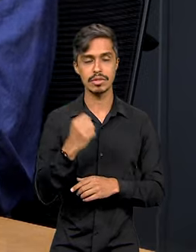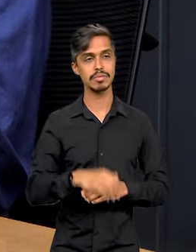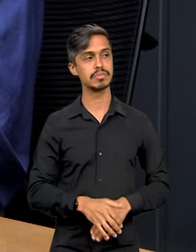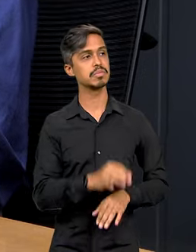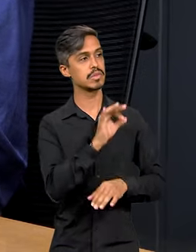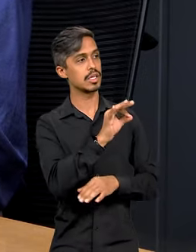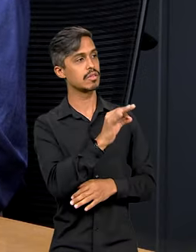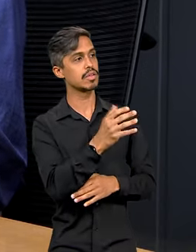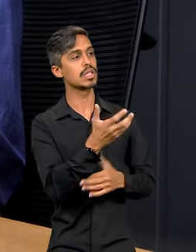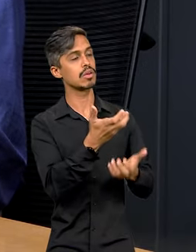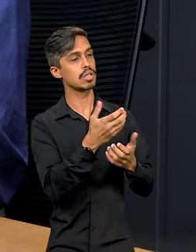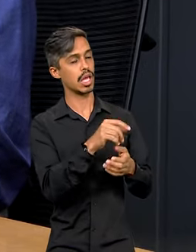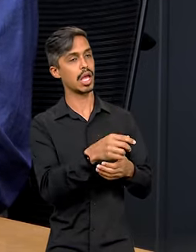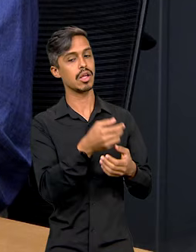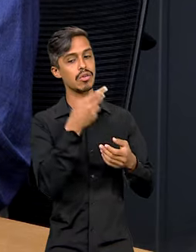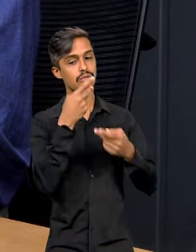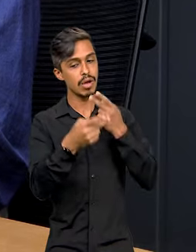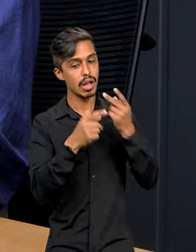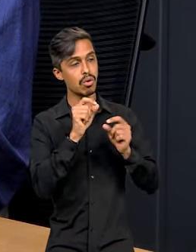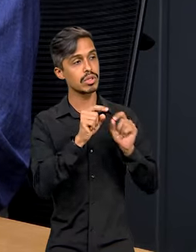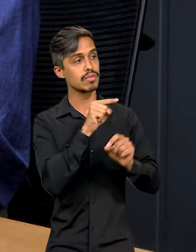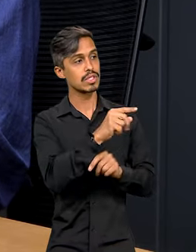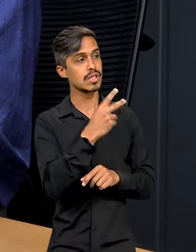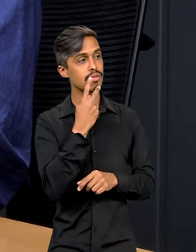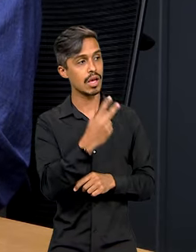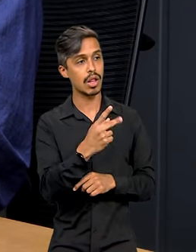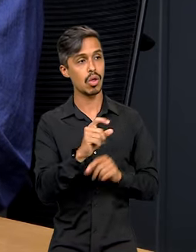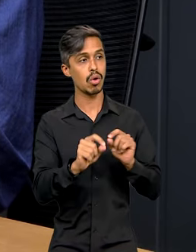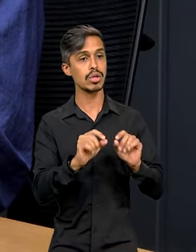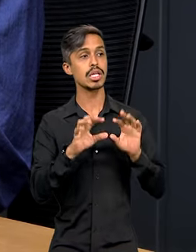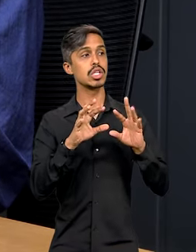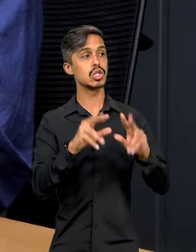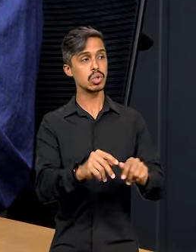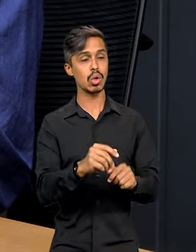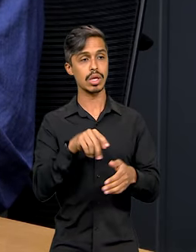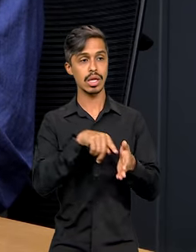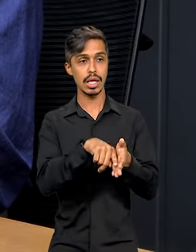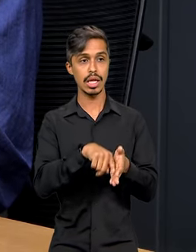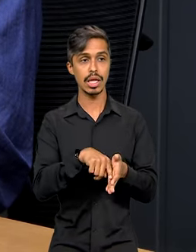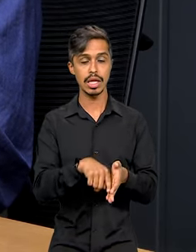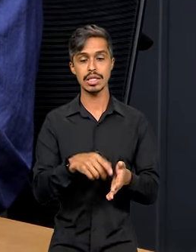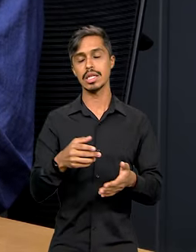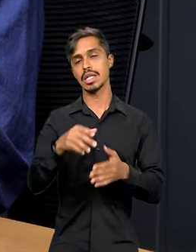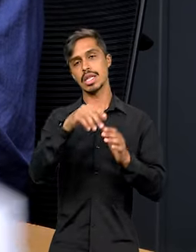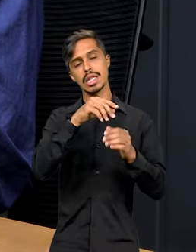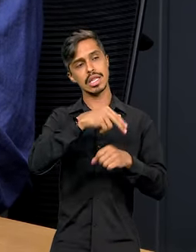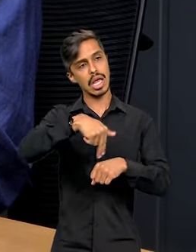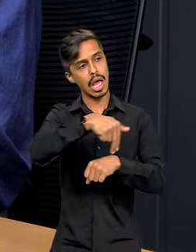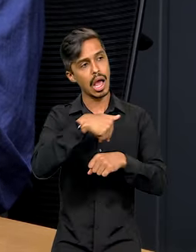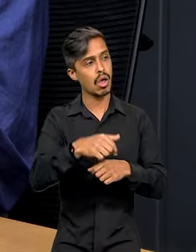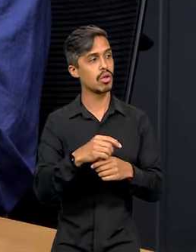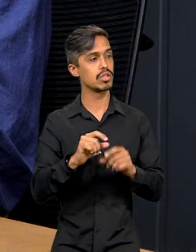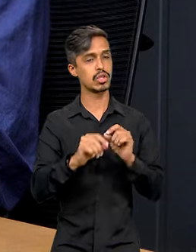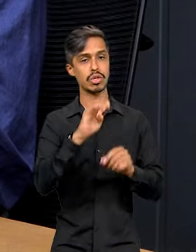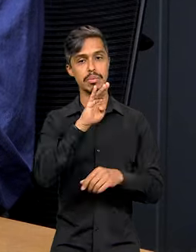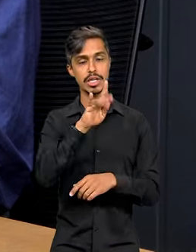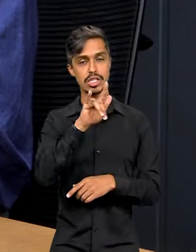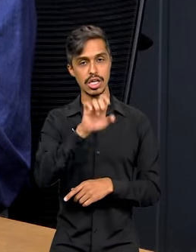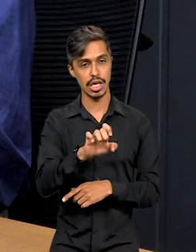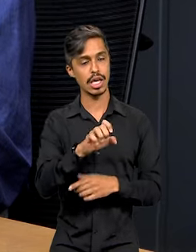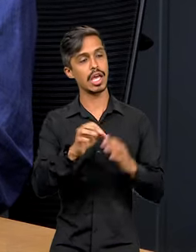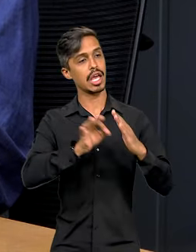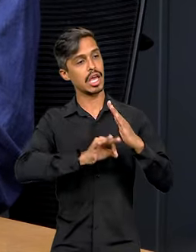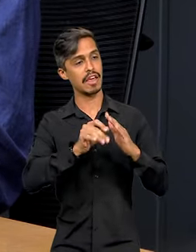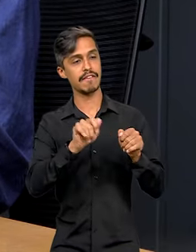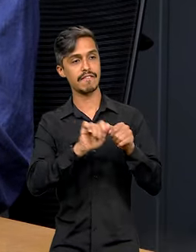perfeito Érica eu só queria comentar eh o que você falou que todas as pesquisas sejam as nacionais que o IBGE fez